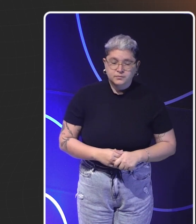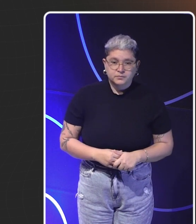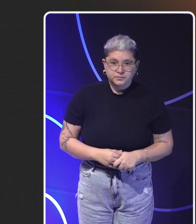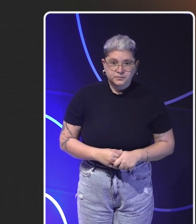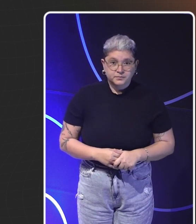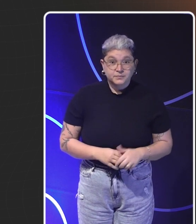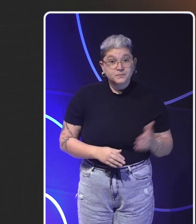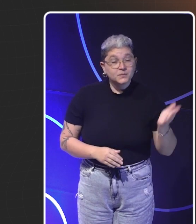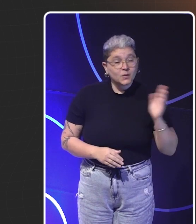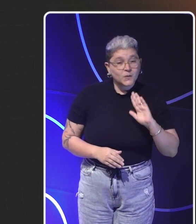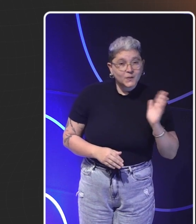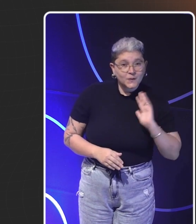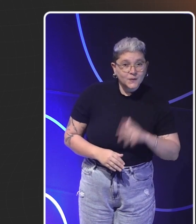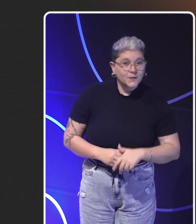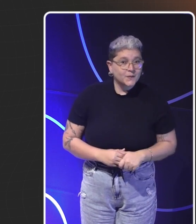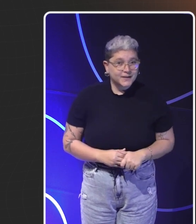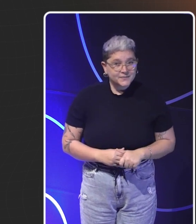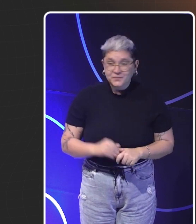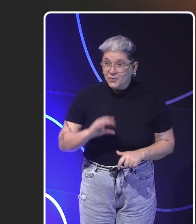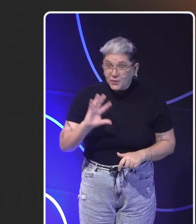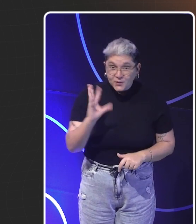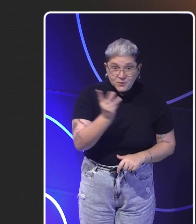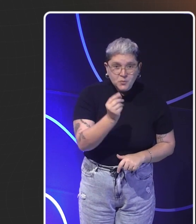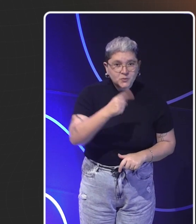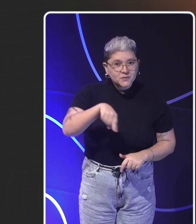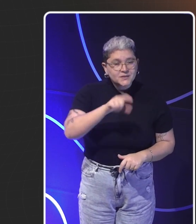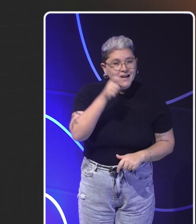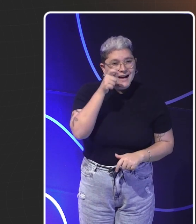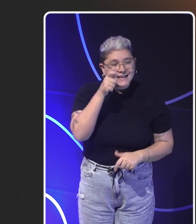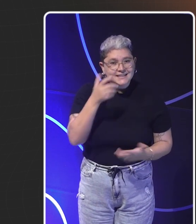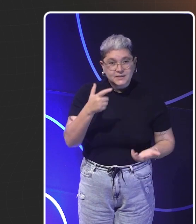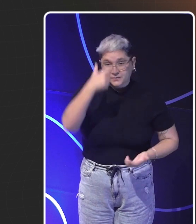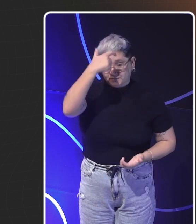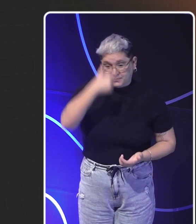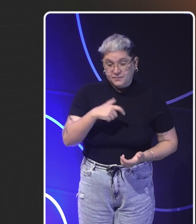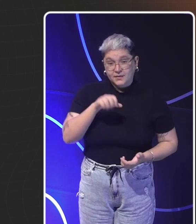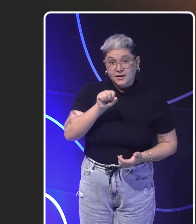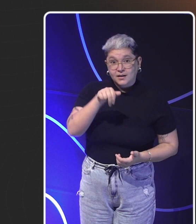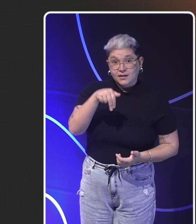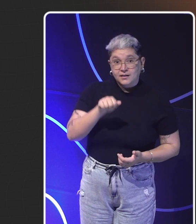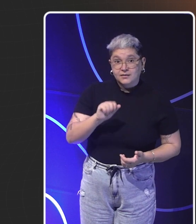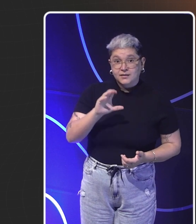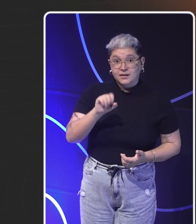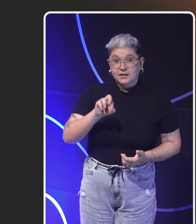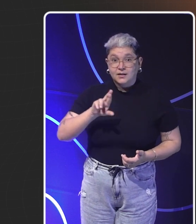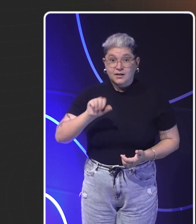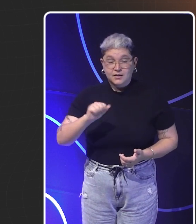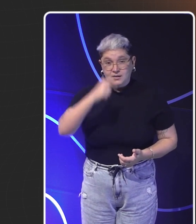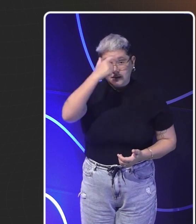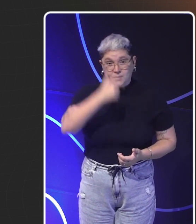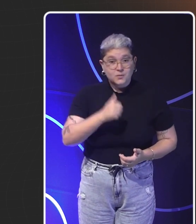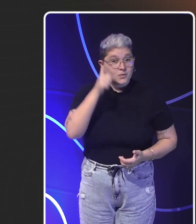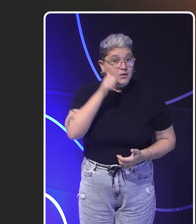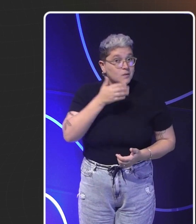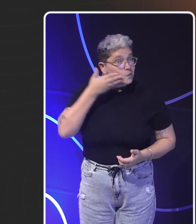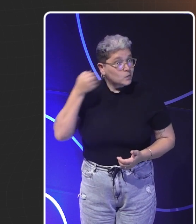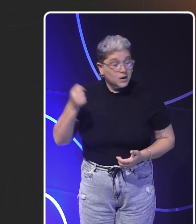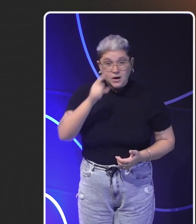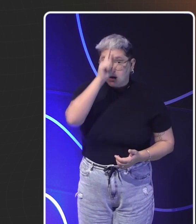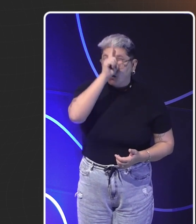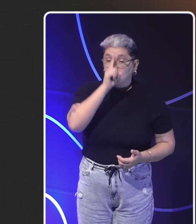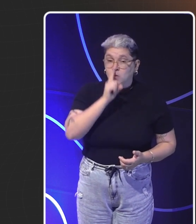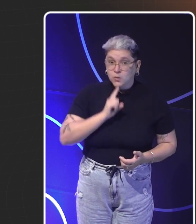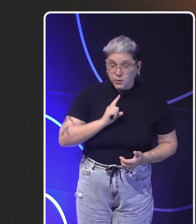Combinado. Oi para todo mundo que está assistindo. Meu nome é Ana Clara. Eu sou uma mulher branca, loira,